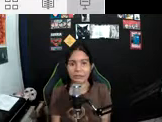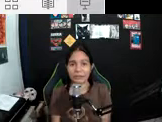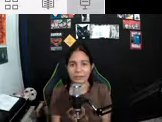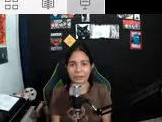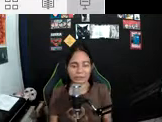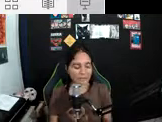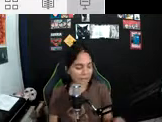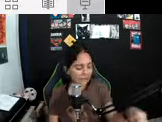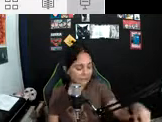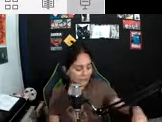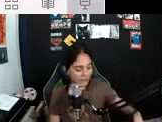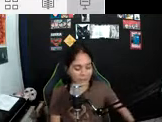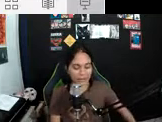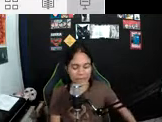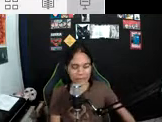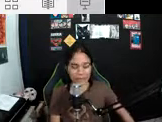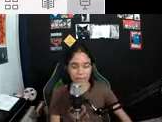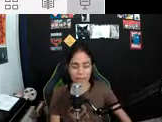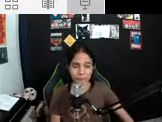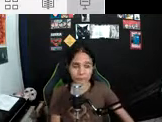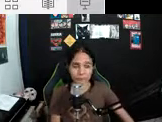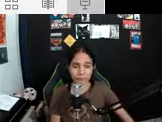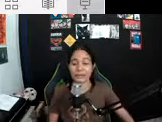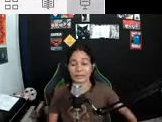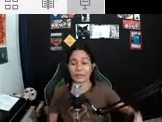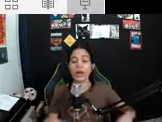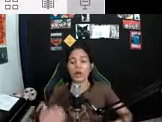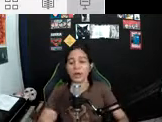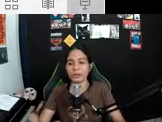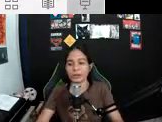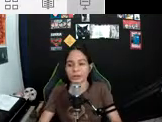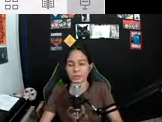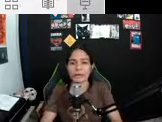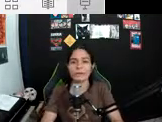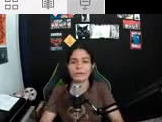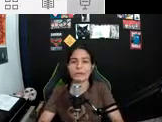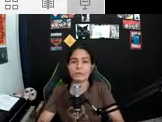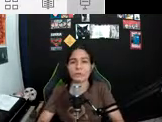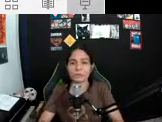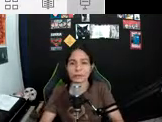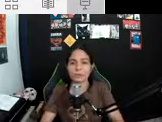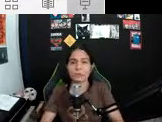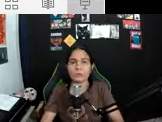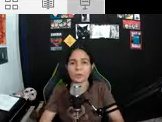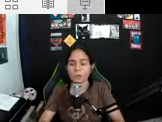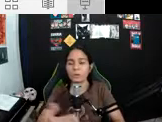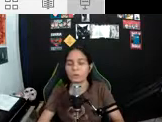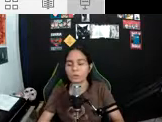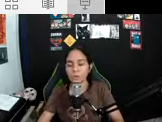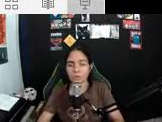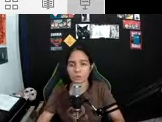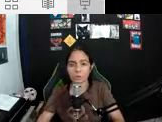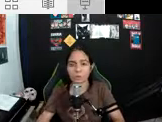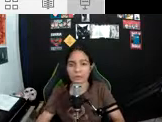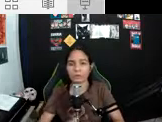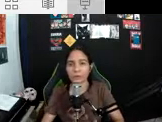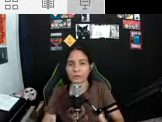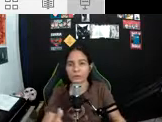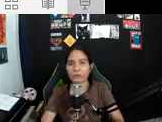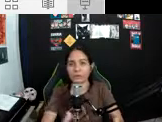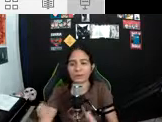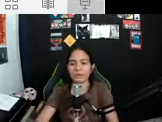assistência, né, de urgência e emergência ali naquela situação e, lógico, entrar em contato com